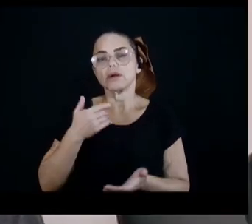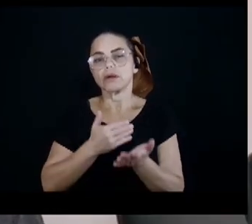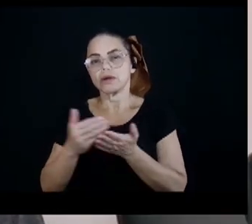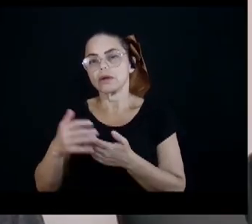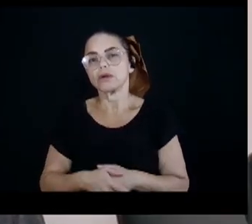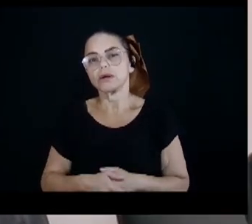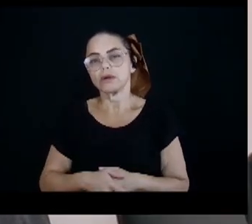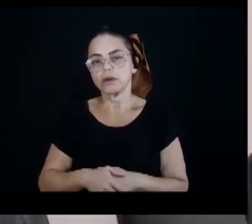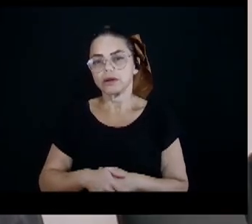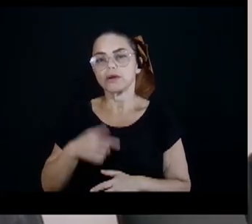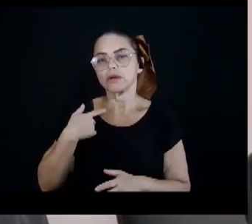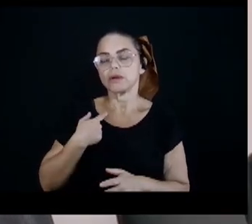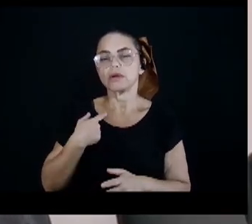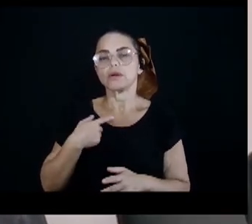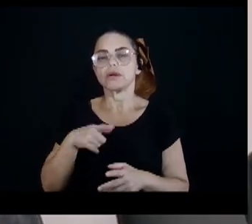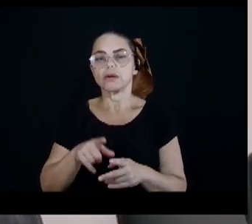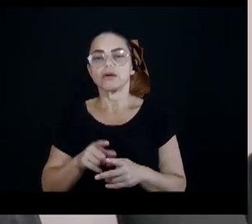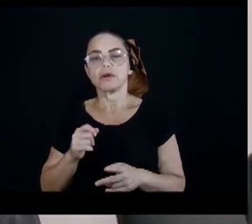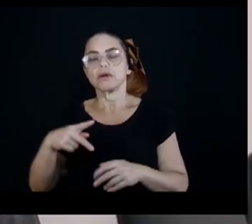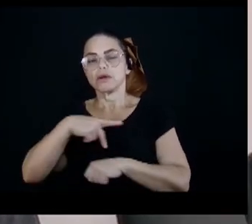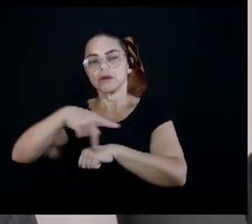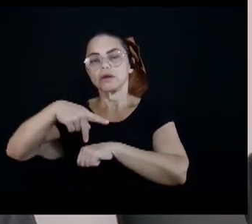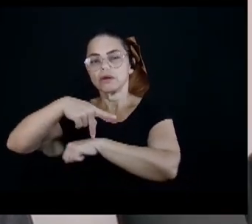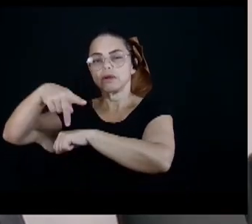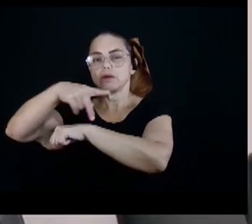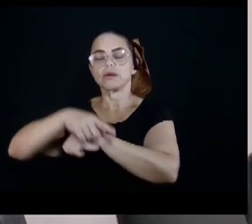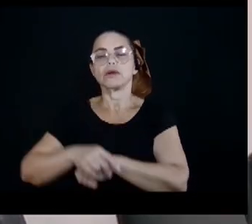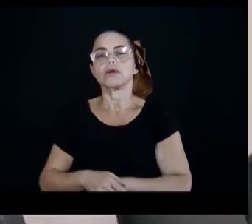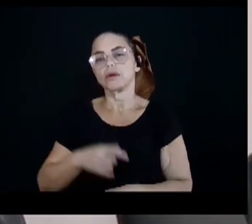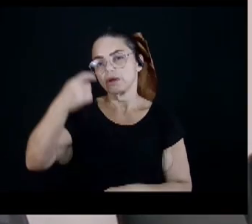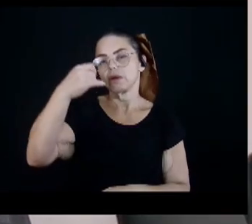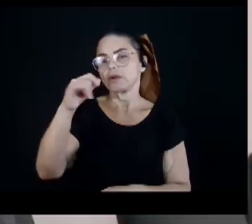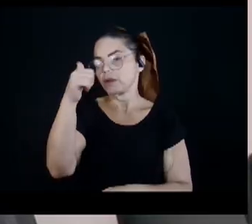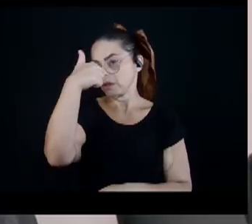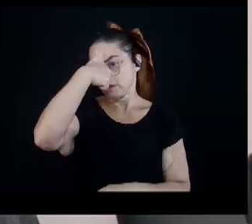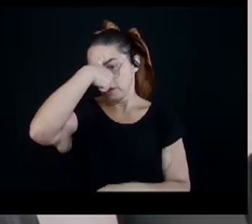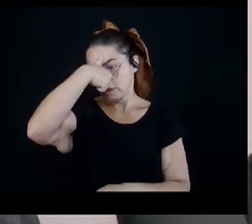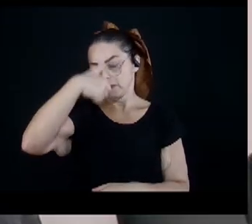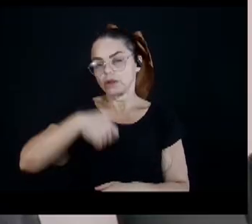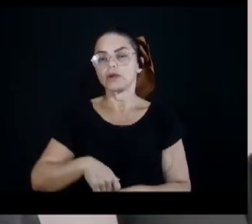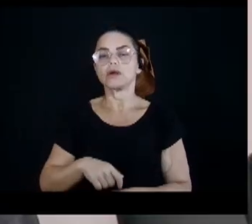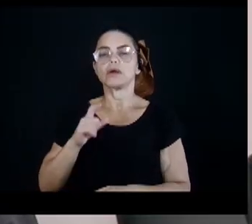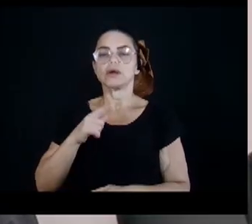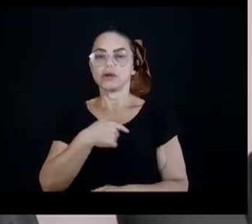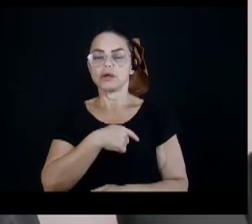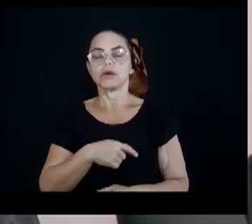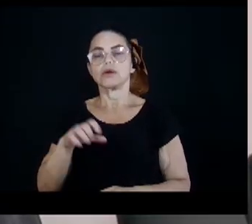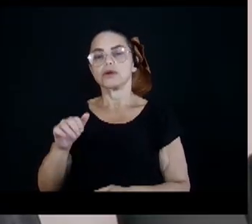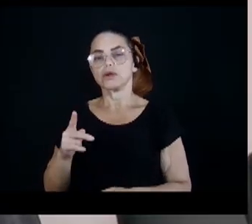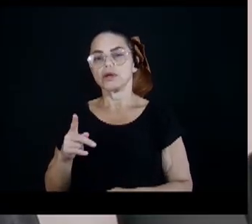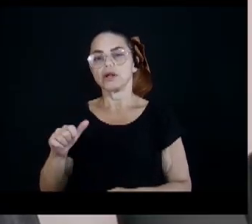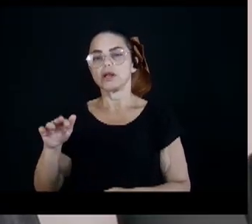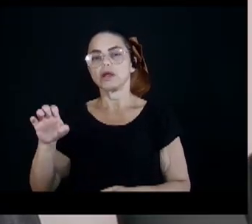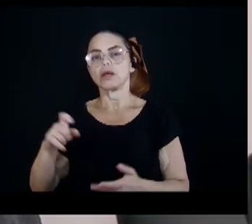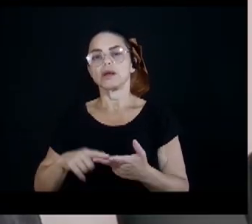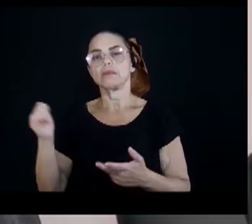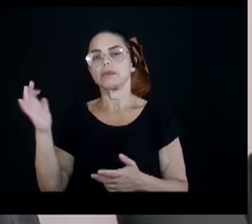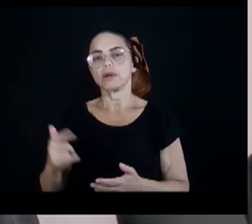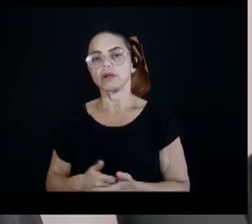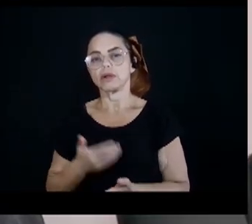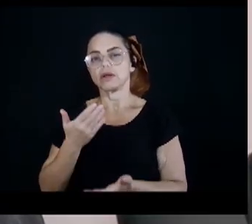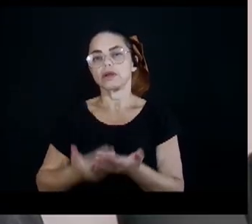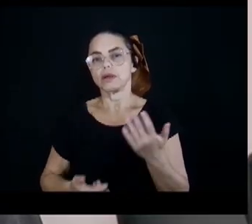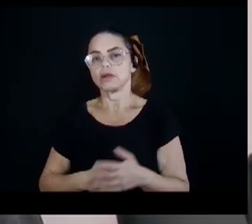nos países da Índia, China e Brasil. Então, logo ano que vem, a gente já vai ter genérico do Ozempic e